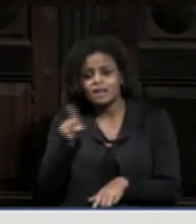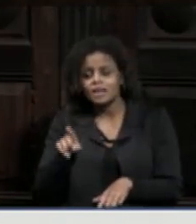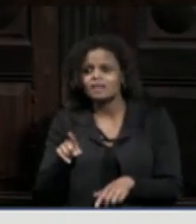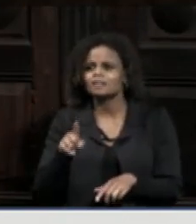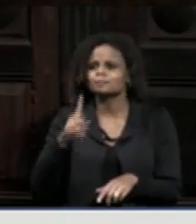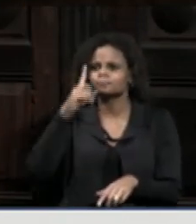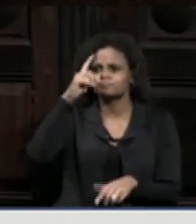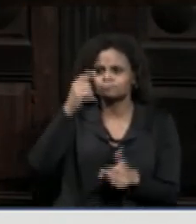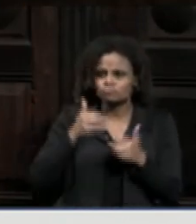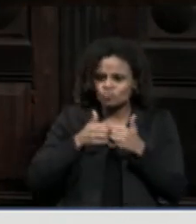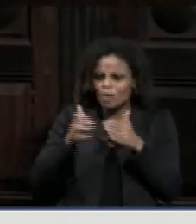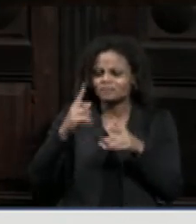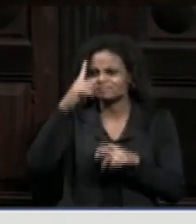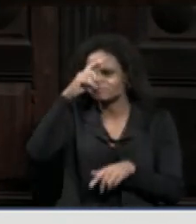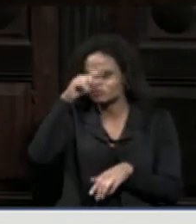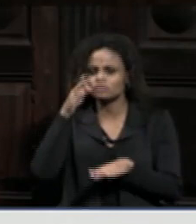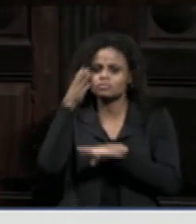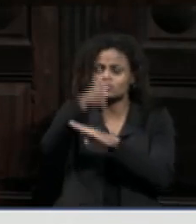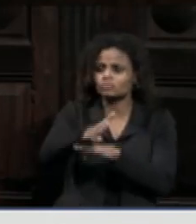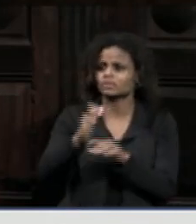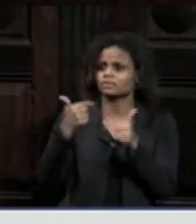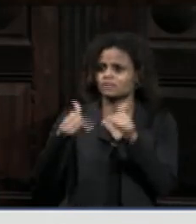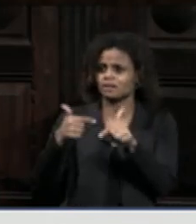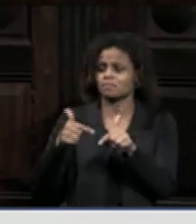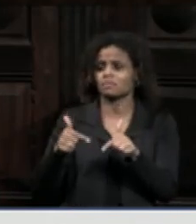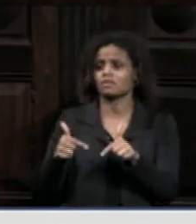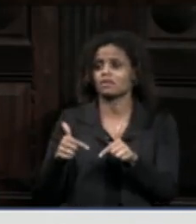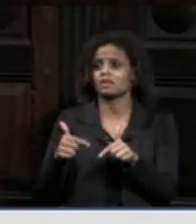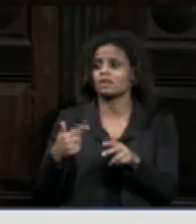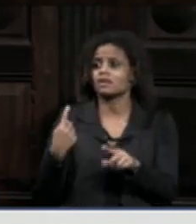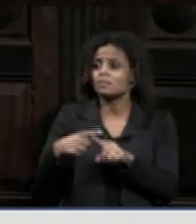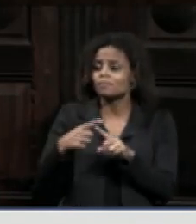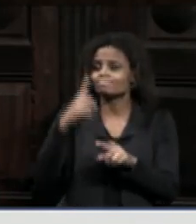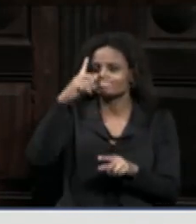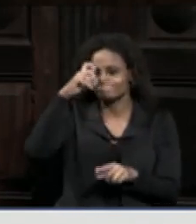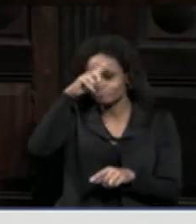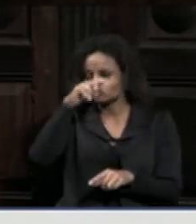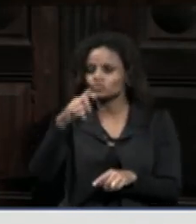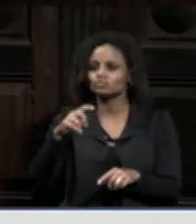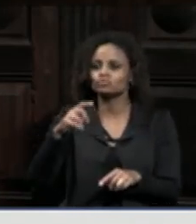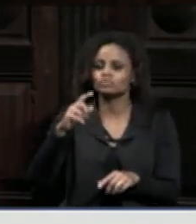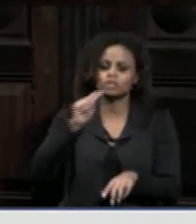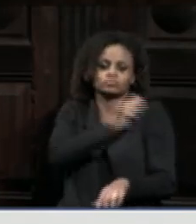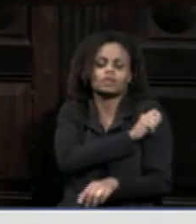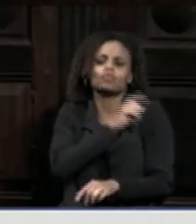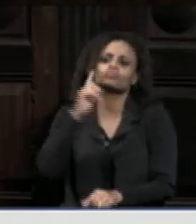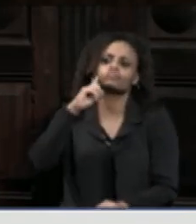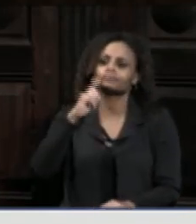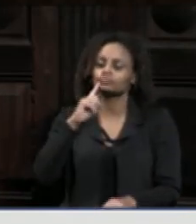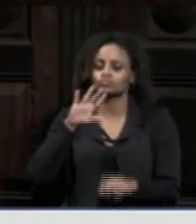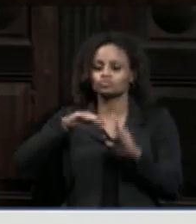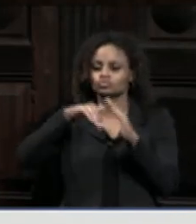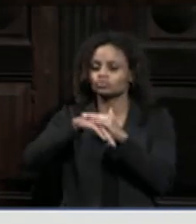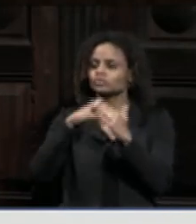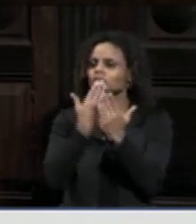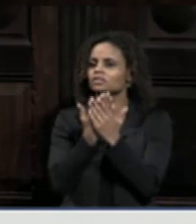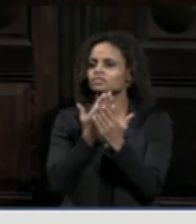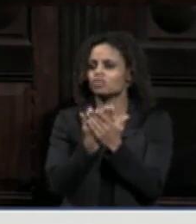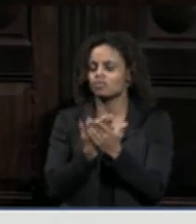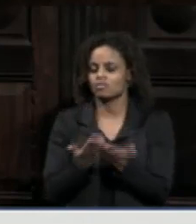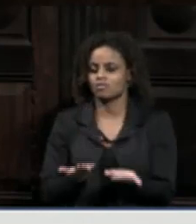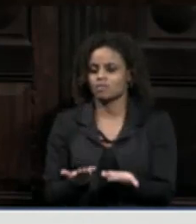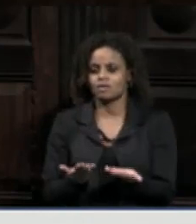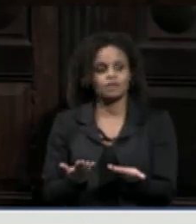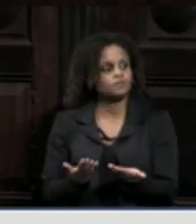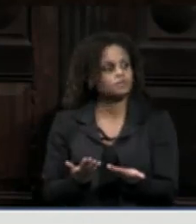óbvio, de frequentar o trabalho, o que compromete a inclusão do aluno surdo nessas escolas. É muito importante ressaltar que alguns